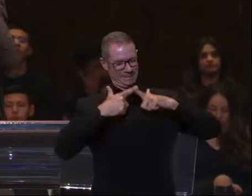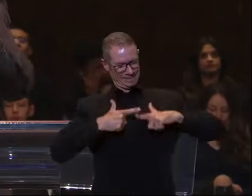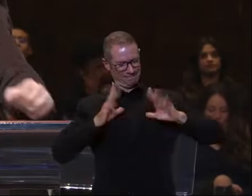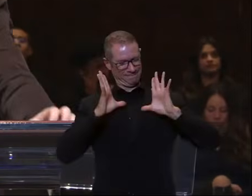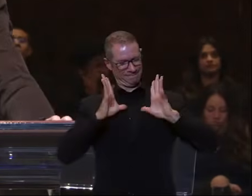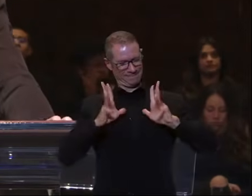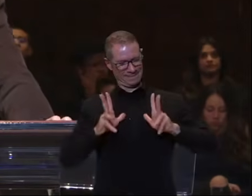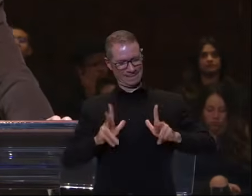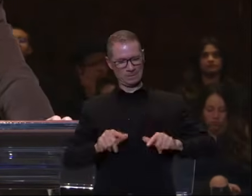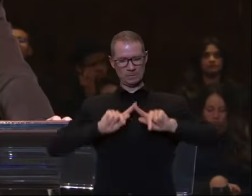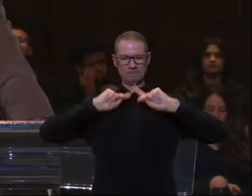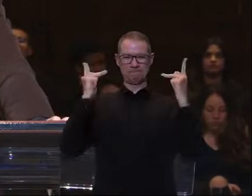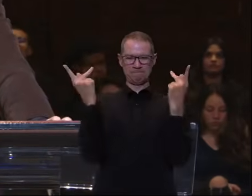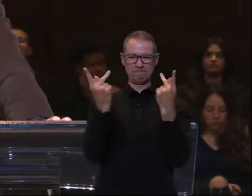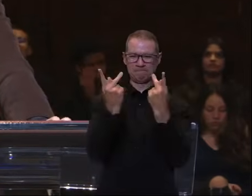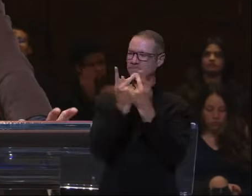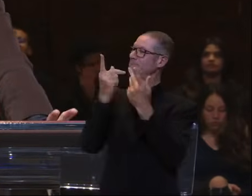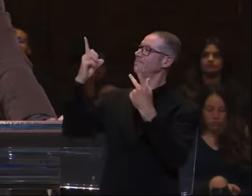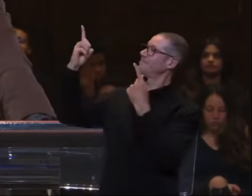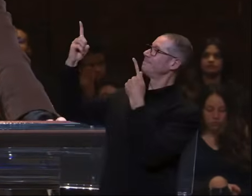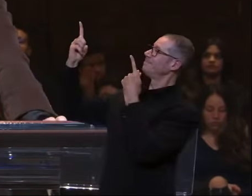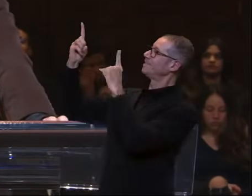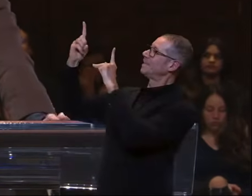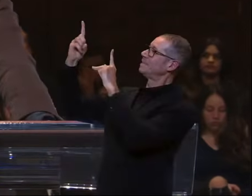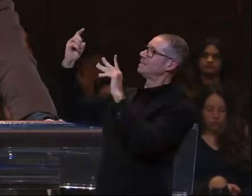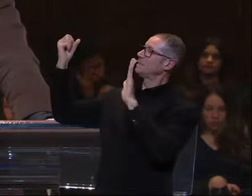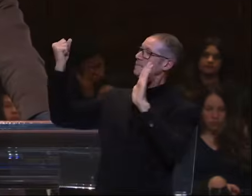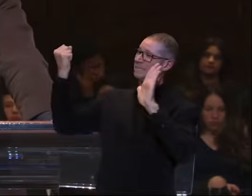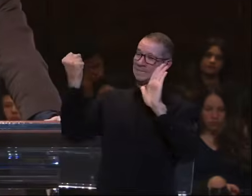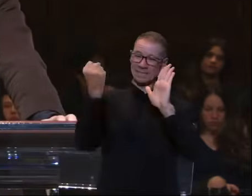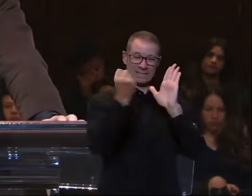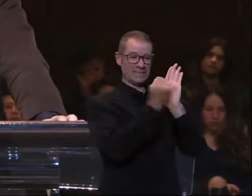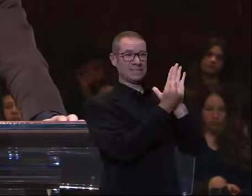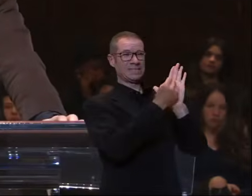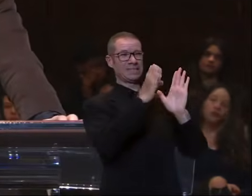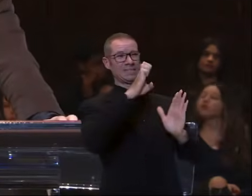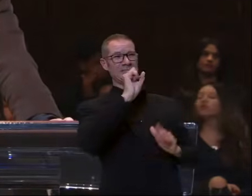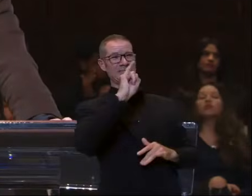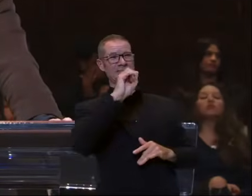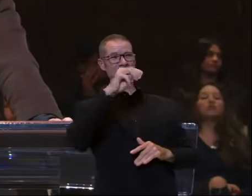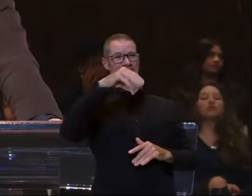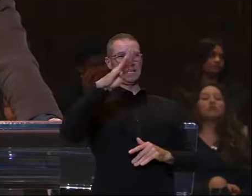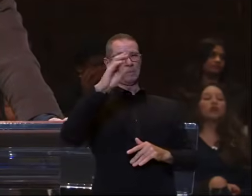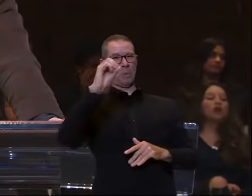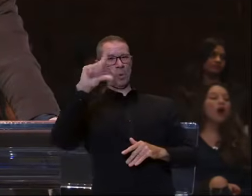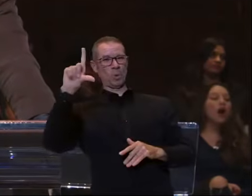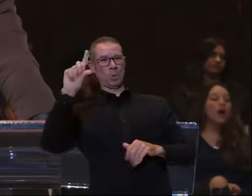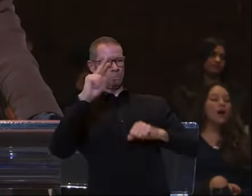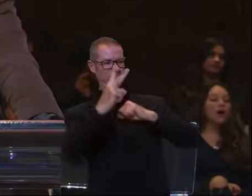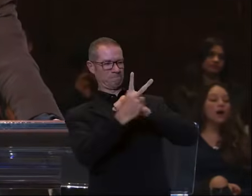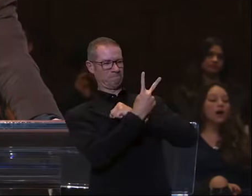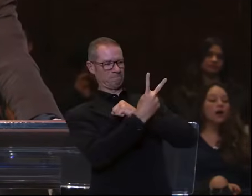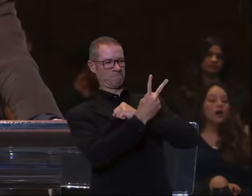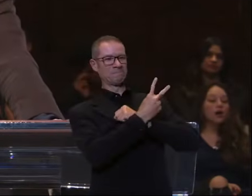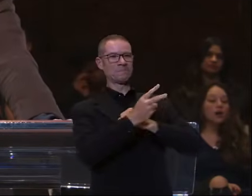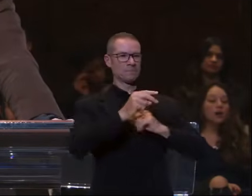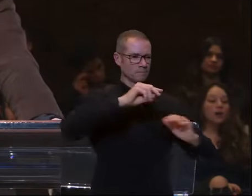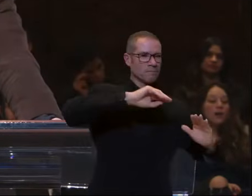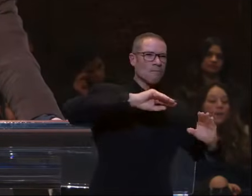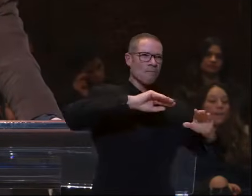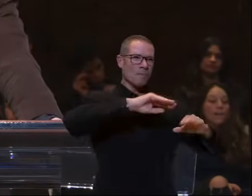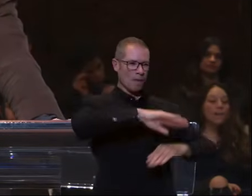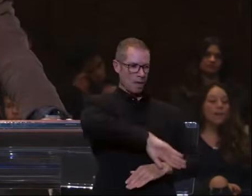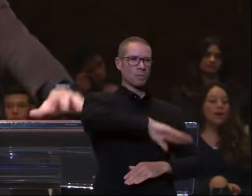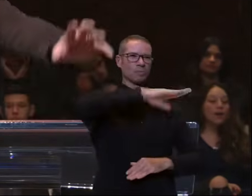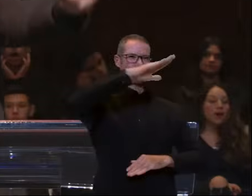herdeiros dEle. Esse símbolo também representa a proteção. Quando o túmulo de Jesus foi